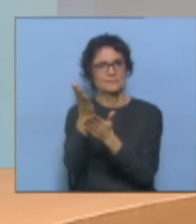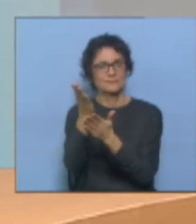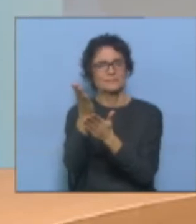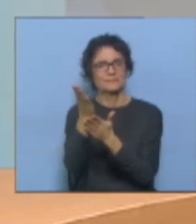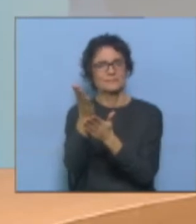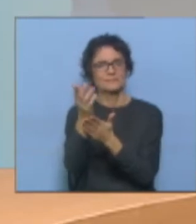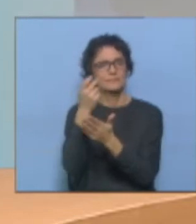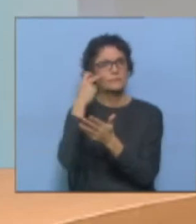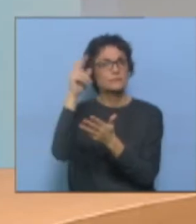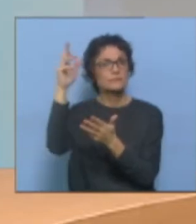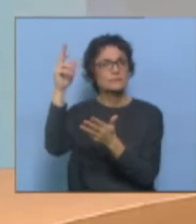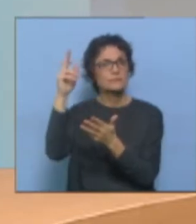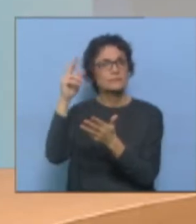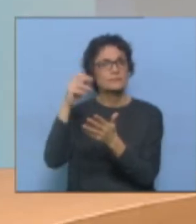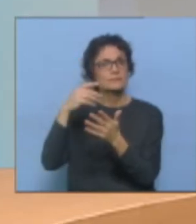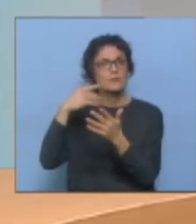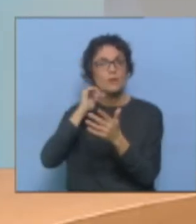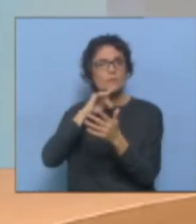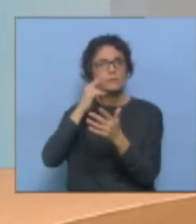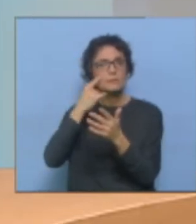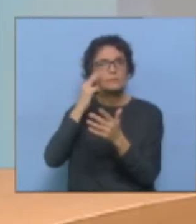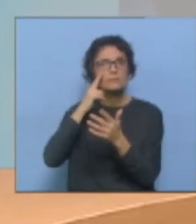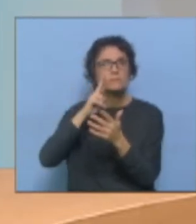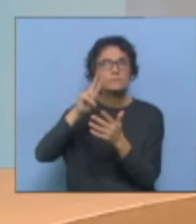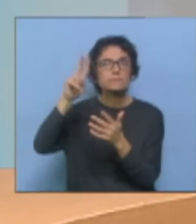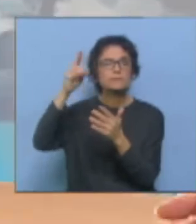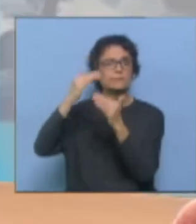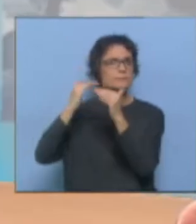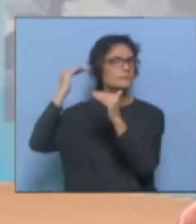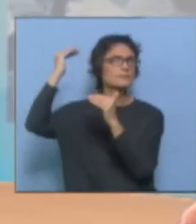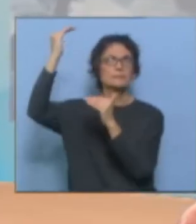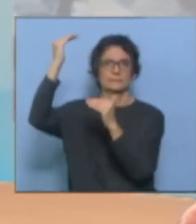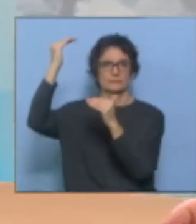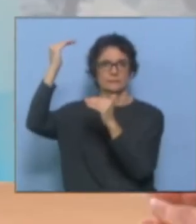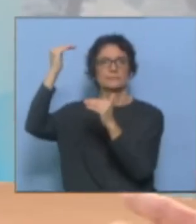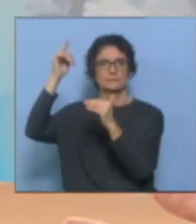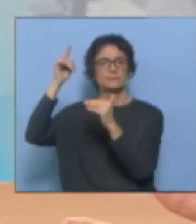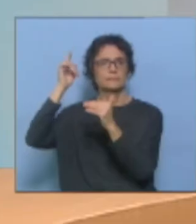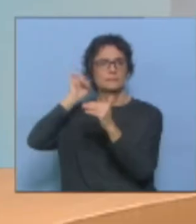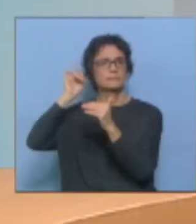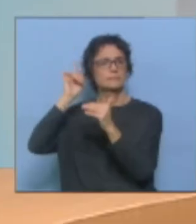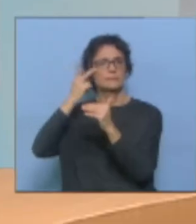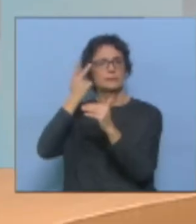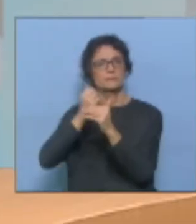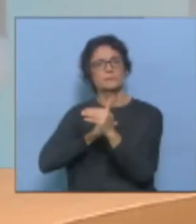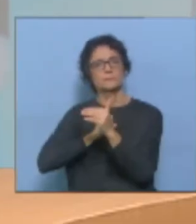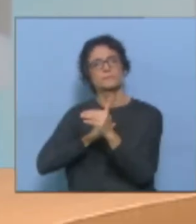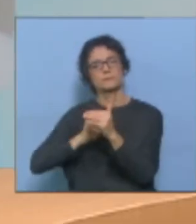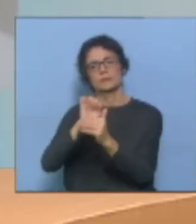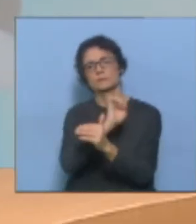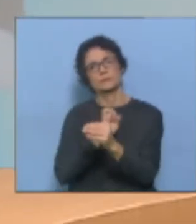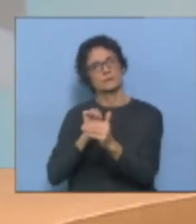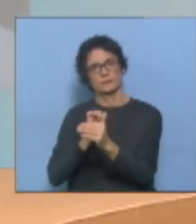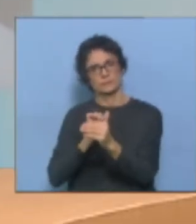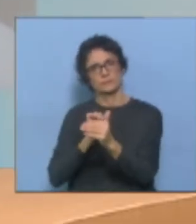aponta sempre, não é? Para mais além, para Deus, não é? Para as coisas mais essenciais da vida, até este caráter tão